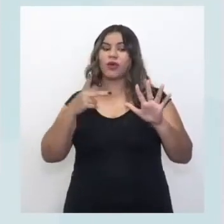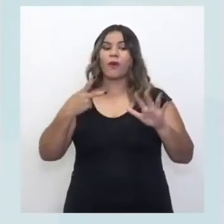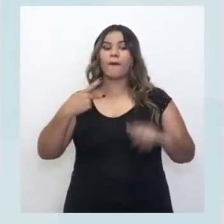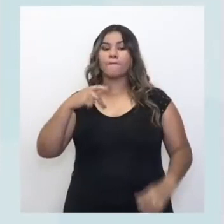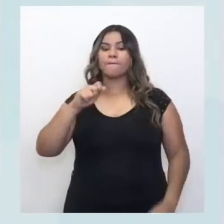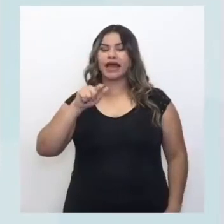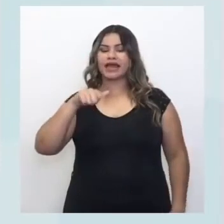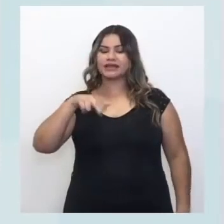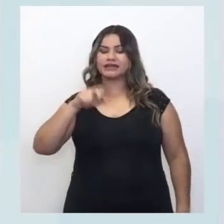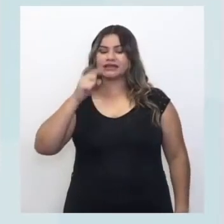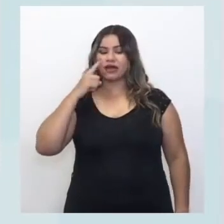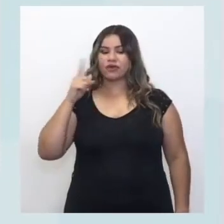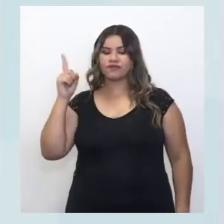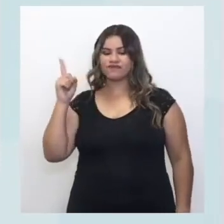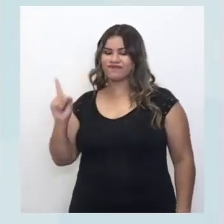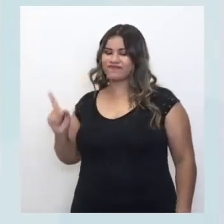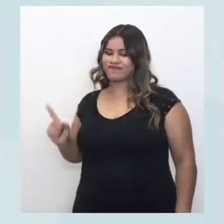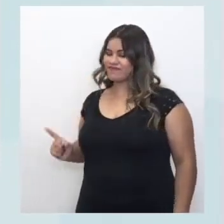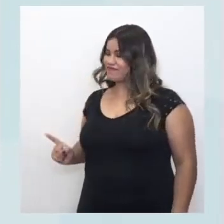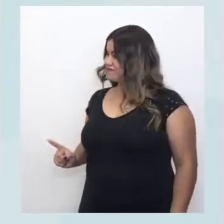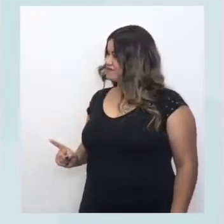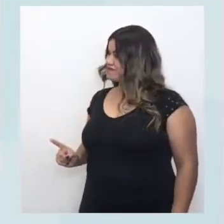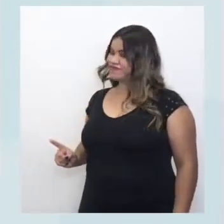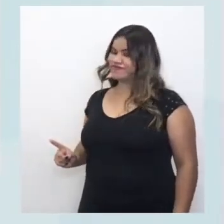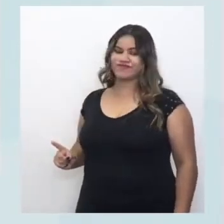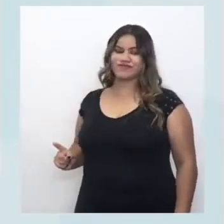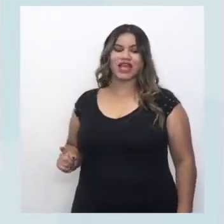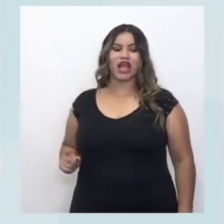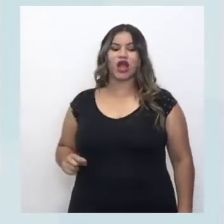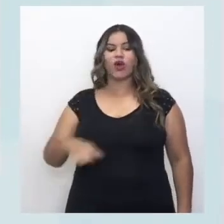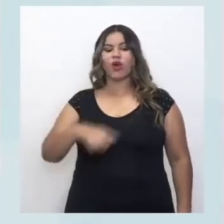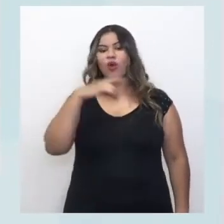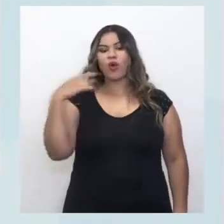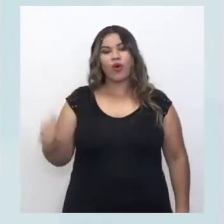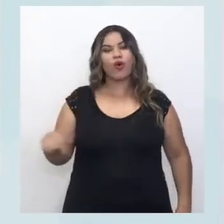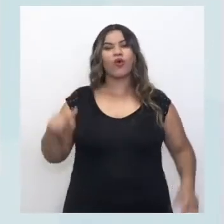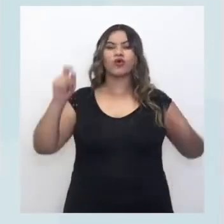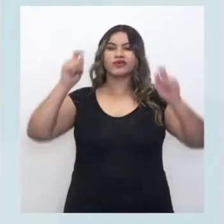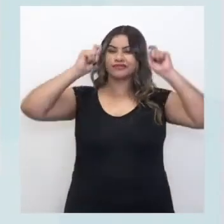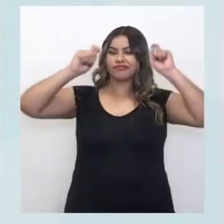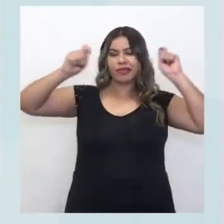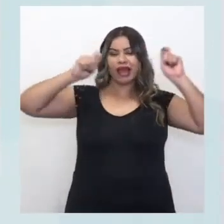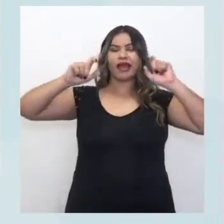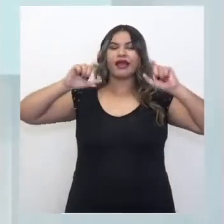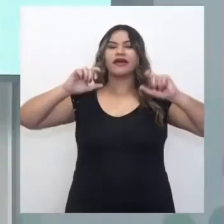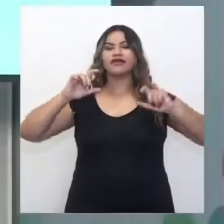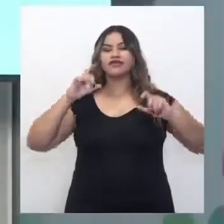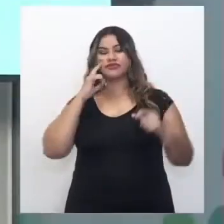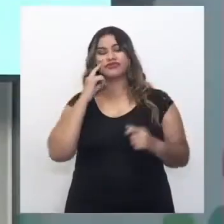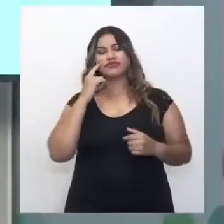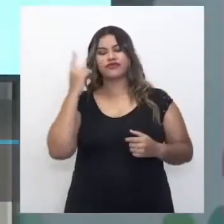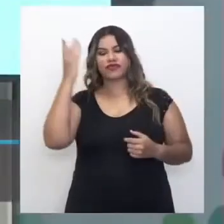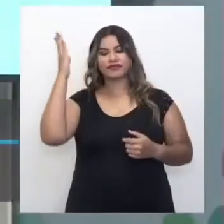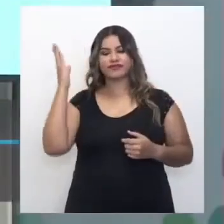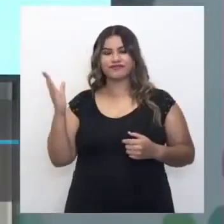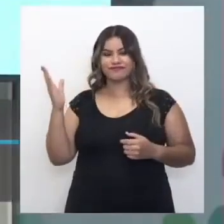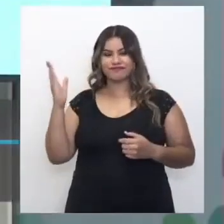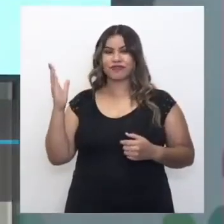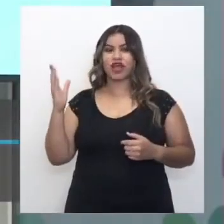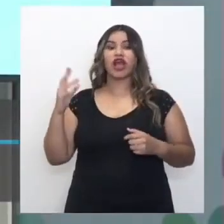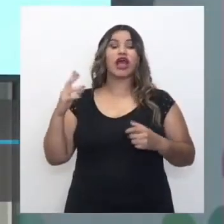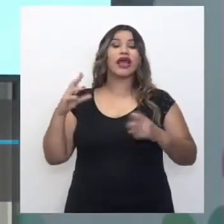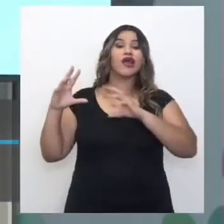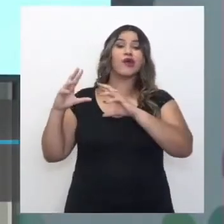Bangladesh em oitavo, a Rússia em nono, em décimo México. Então a gente vê que boa parte aí dos países são os países do continente asiático,